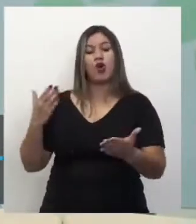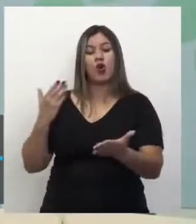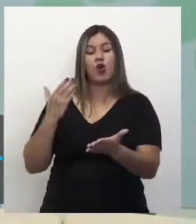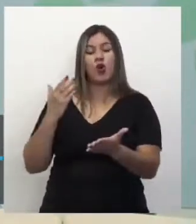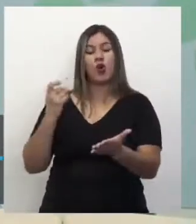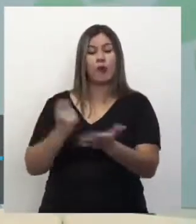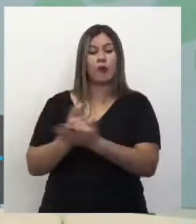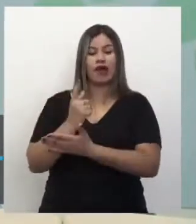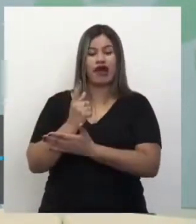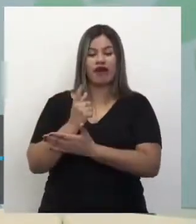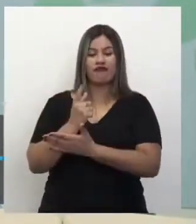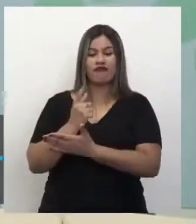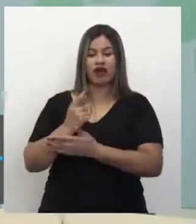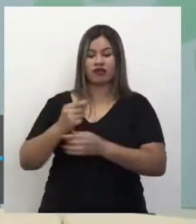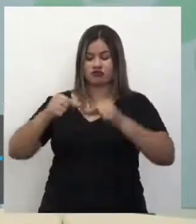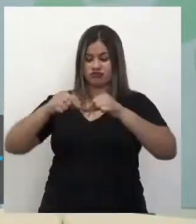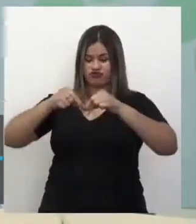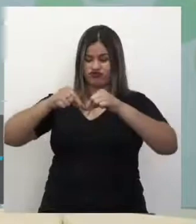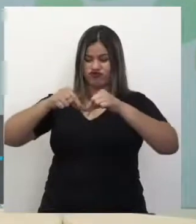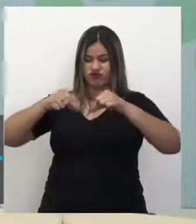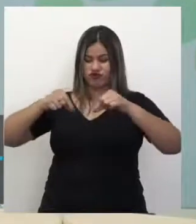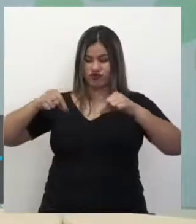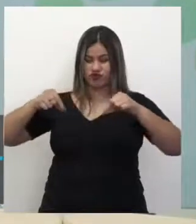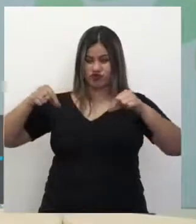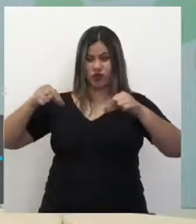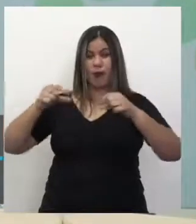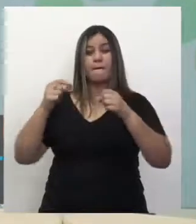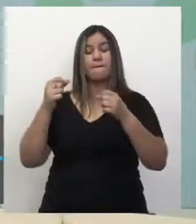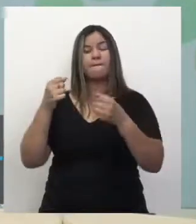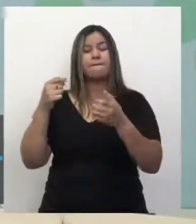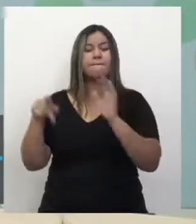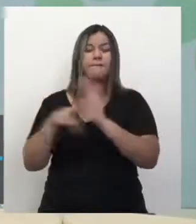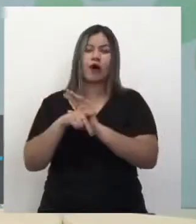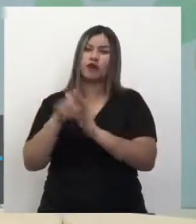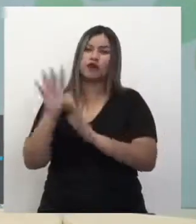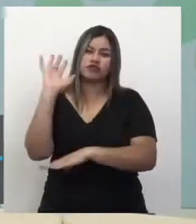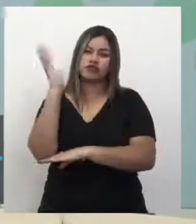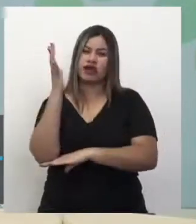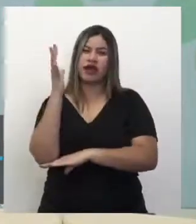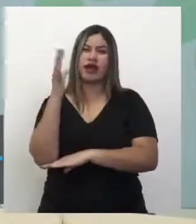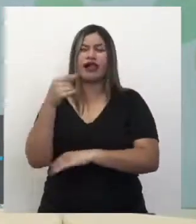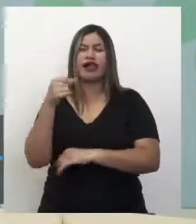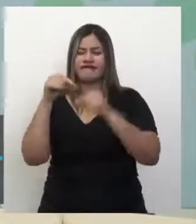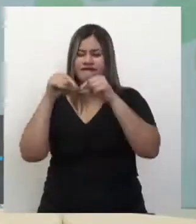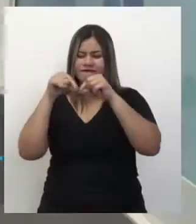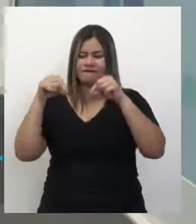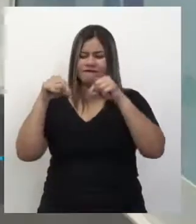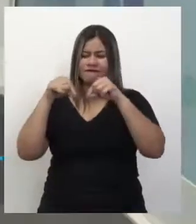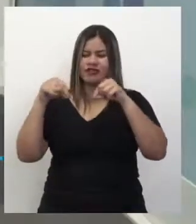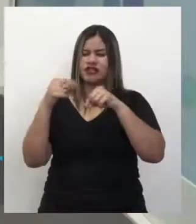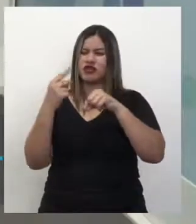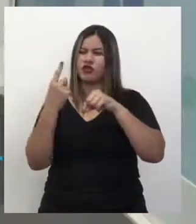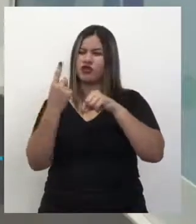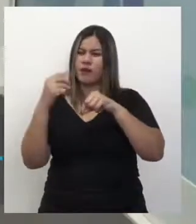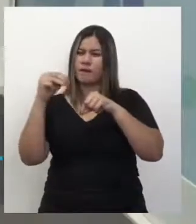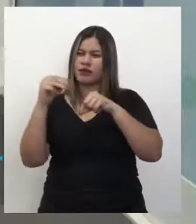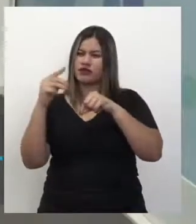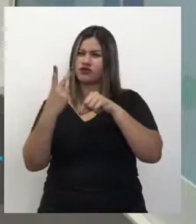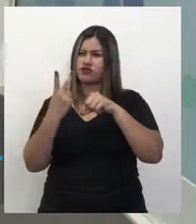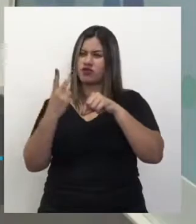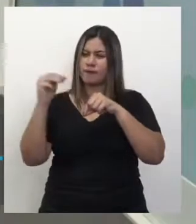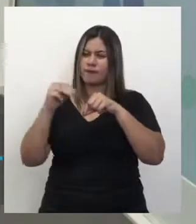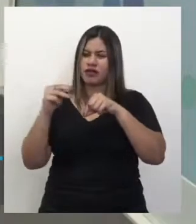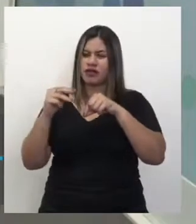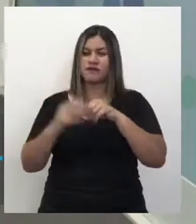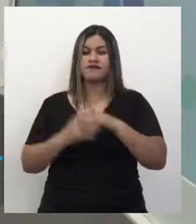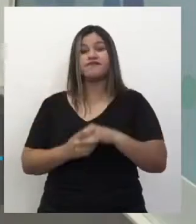Elas são bem fininhas assim, viu, Fernanda? Tinha o quê? 1 milímetro, 2 milímetros, né? Então dá pra cortar com tesoura? Não. É